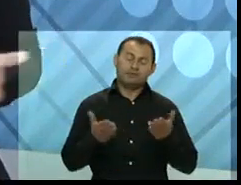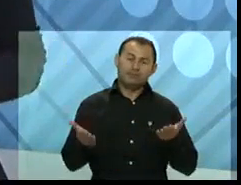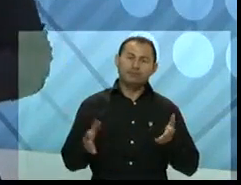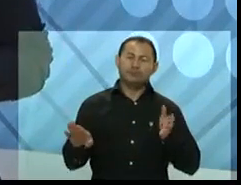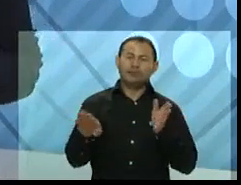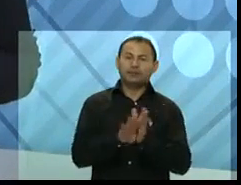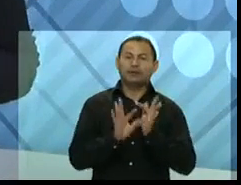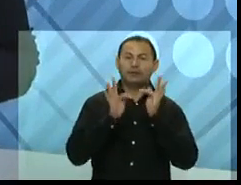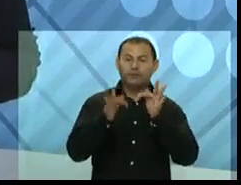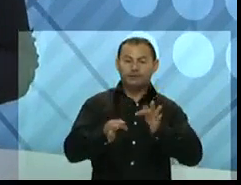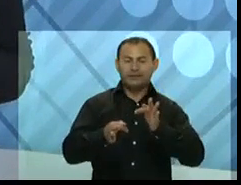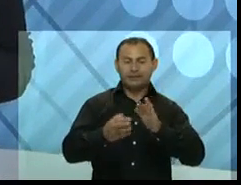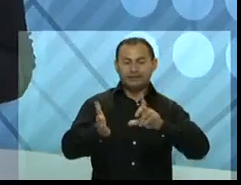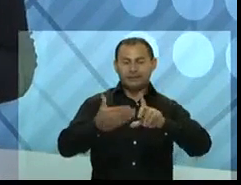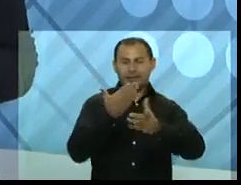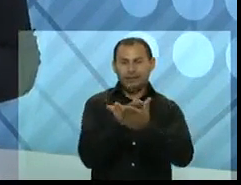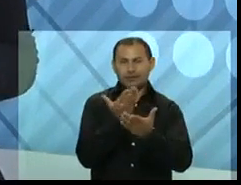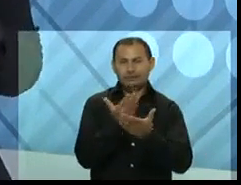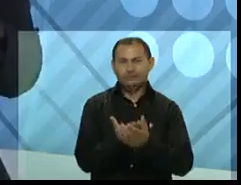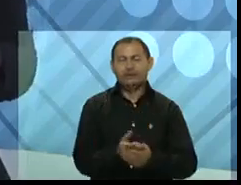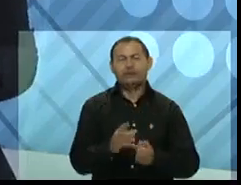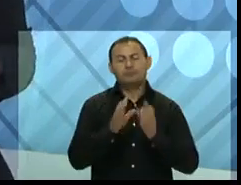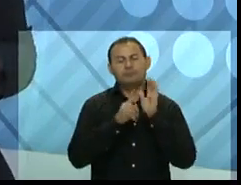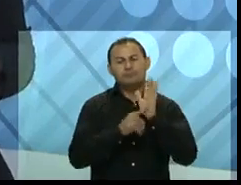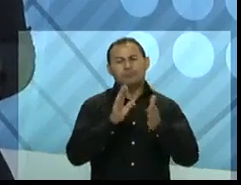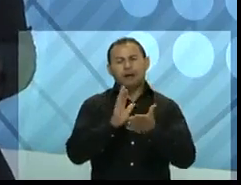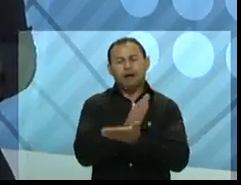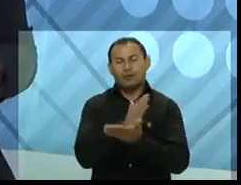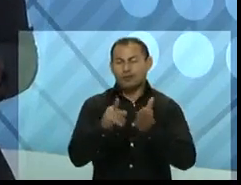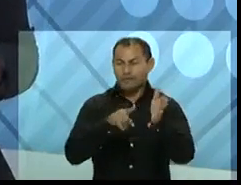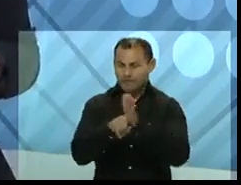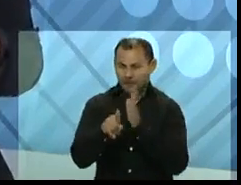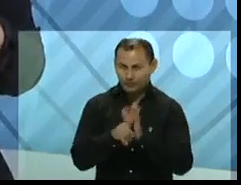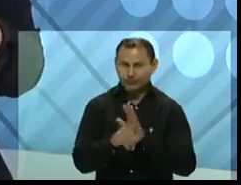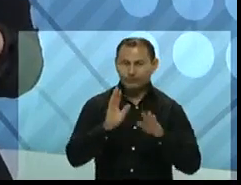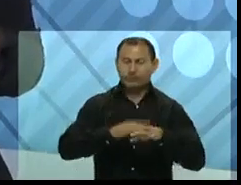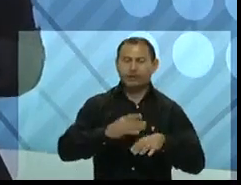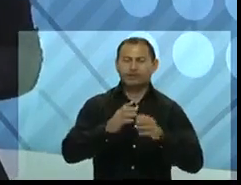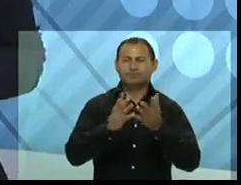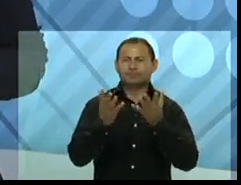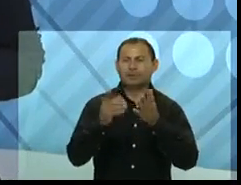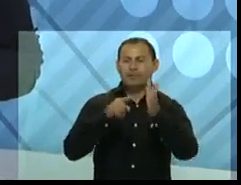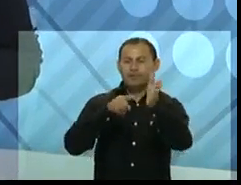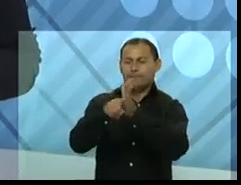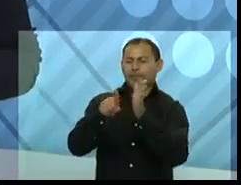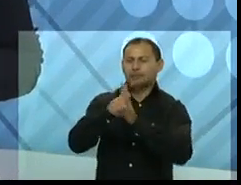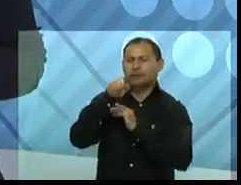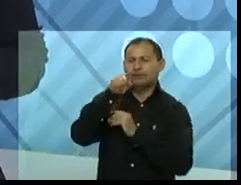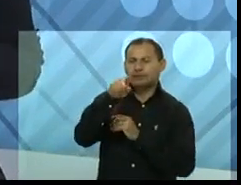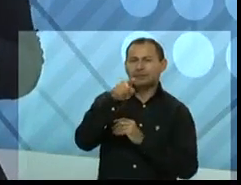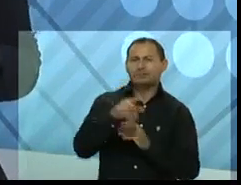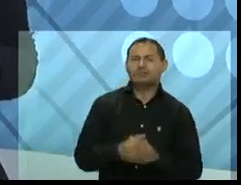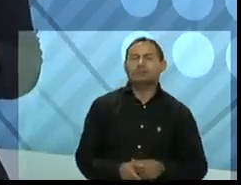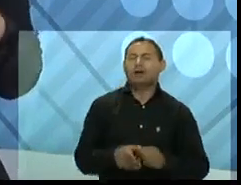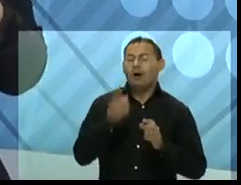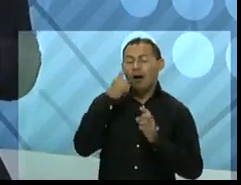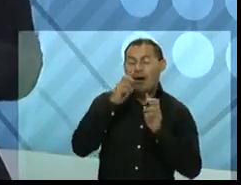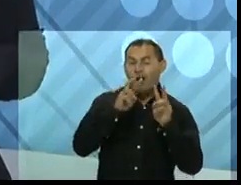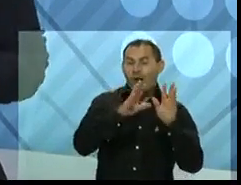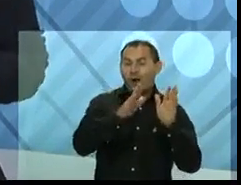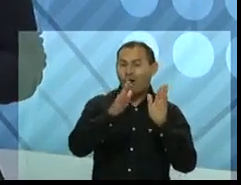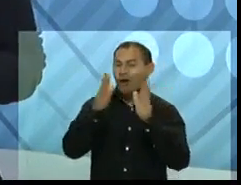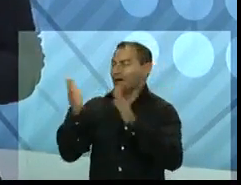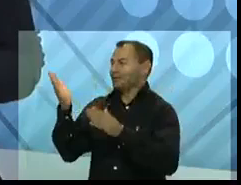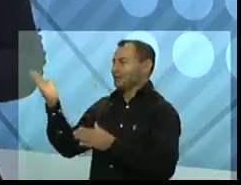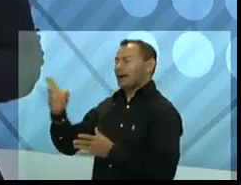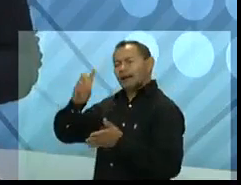Estamos chegando ao fim, né, da nossa aula, onde eu trouxe mais alguns questionamentos, mais algumas perguntas para você. Então vamos ao quadro para que a gente